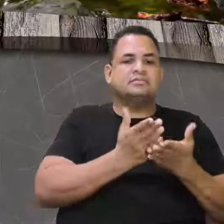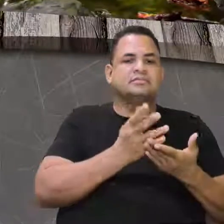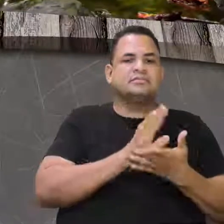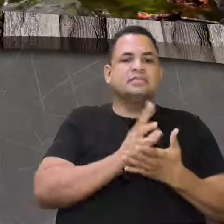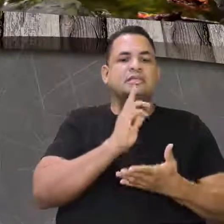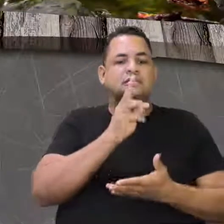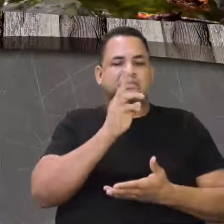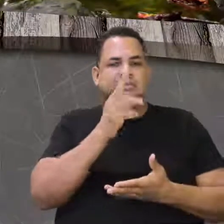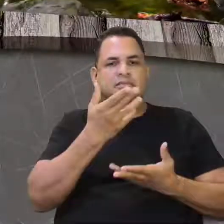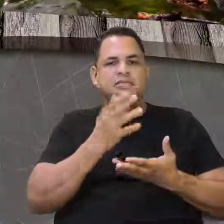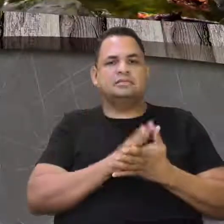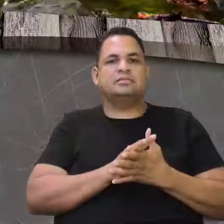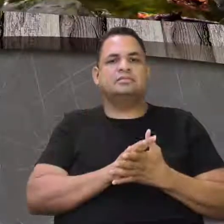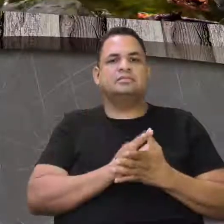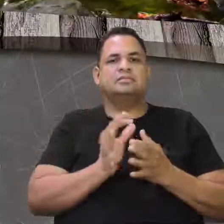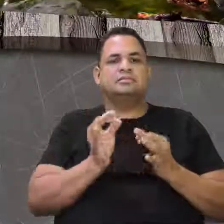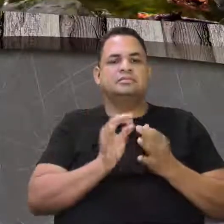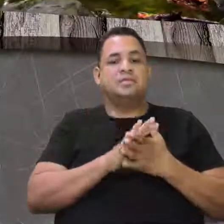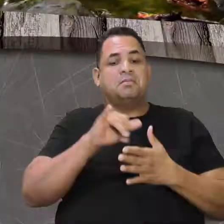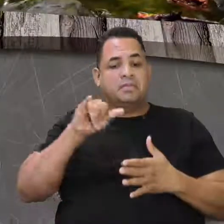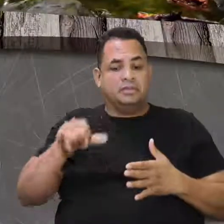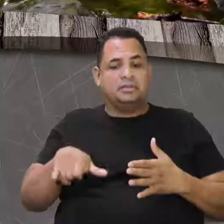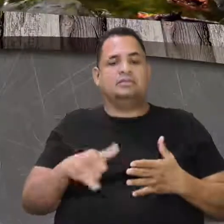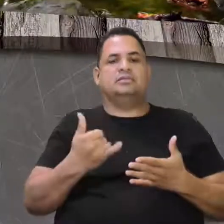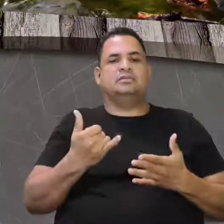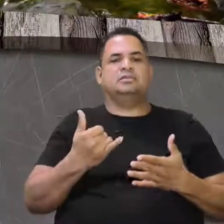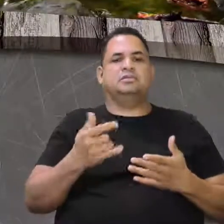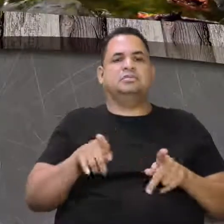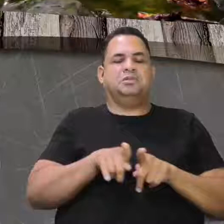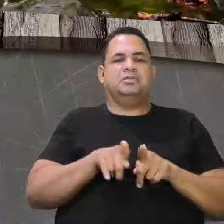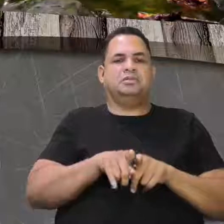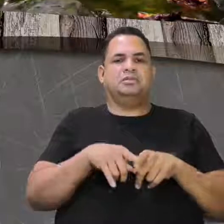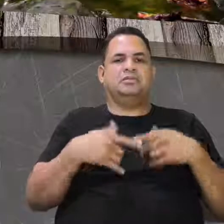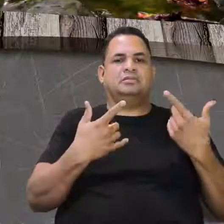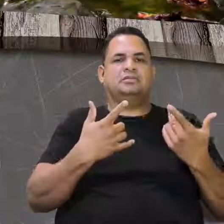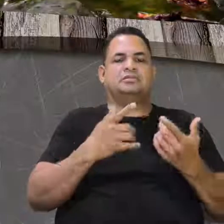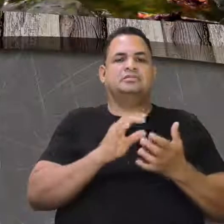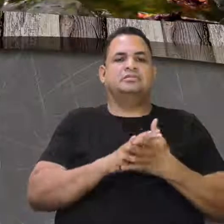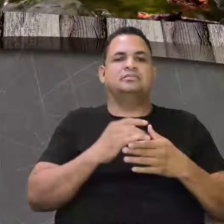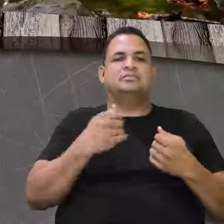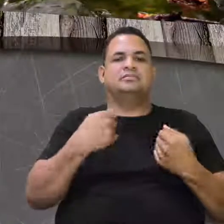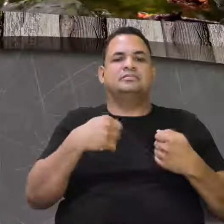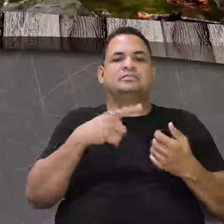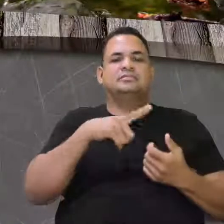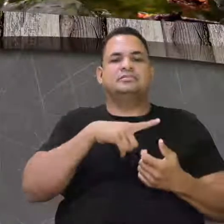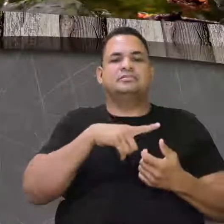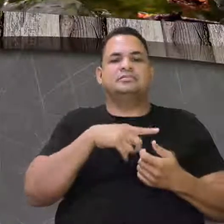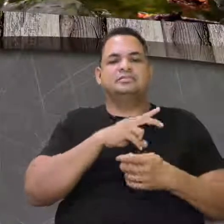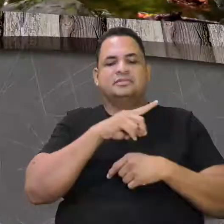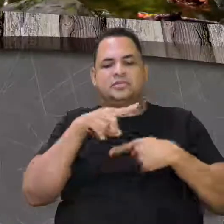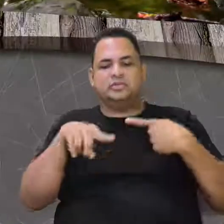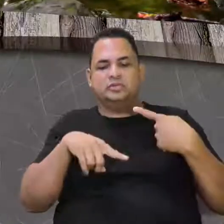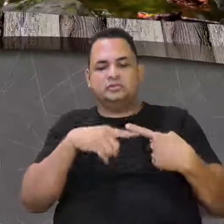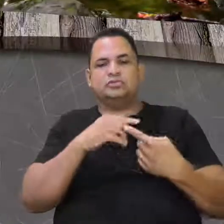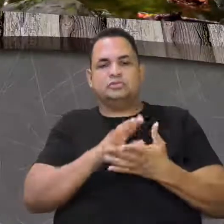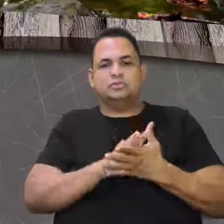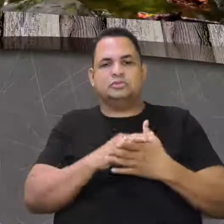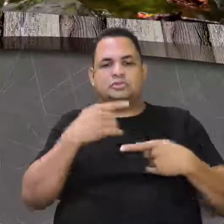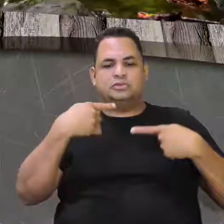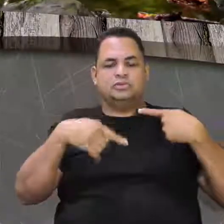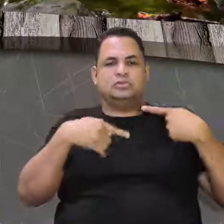mais frequente e seja de forma proveitosa. Aí vai ter que ter um interesse